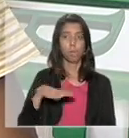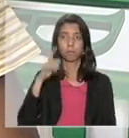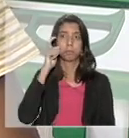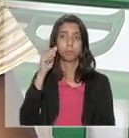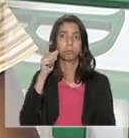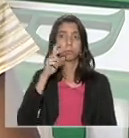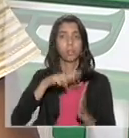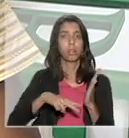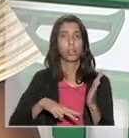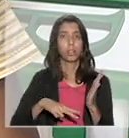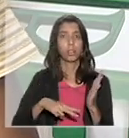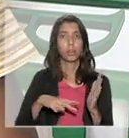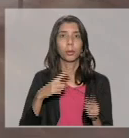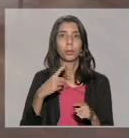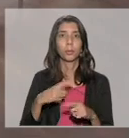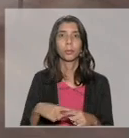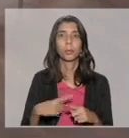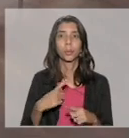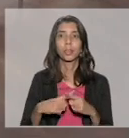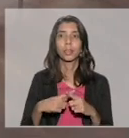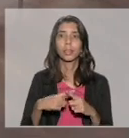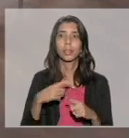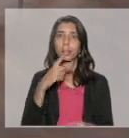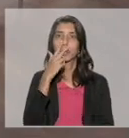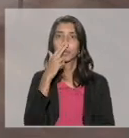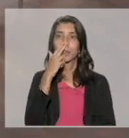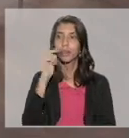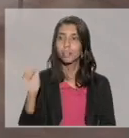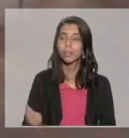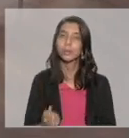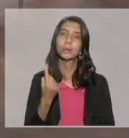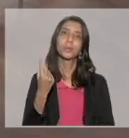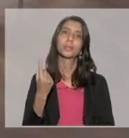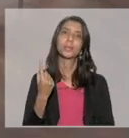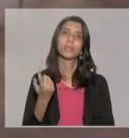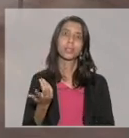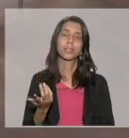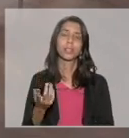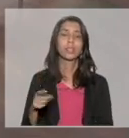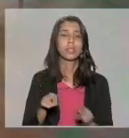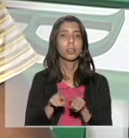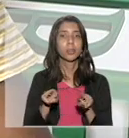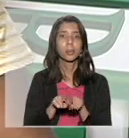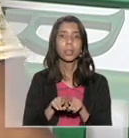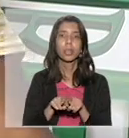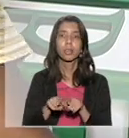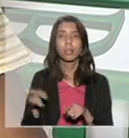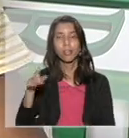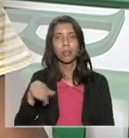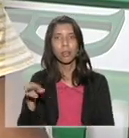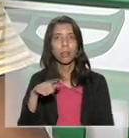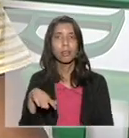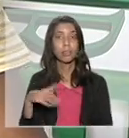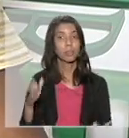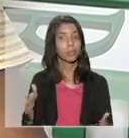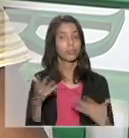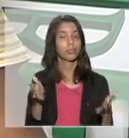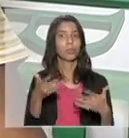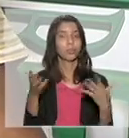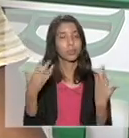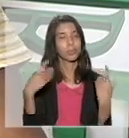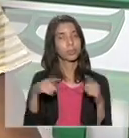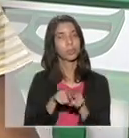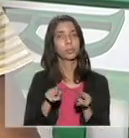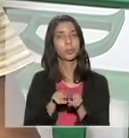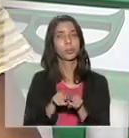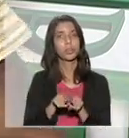que têm esse interesse de ler. Porque sempre se tem meio que movimentam. Tem outras como se pessoas fossem lá do outro lado da únicos. cidade também fazendo. E elas. Isso incentiva